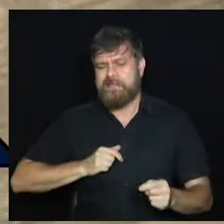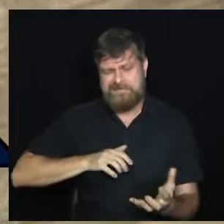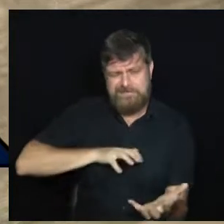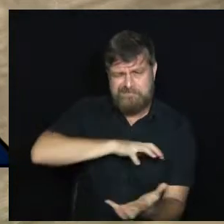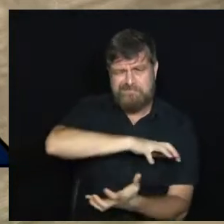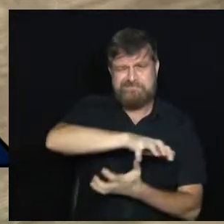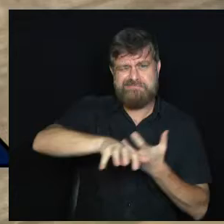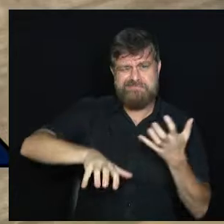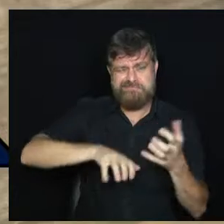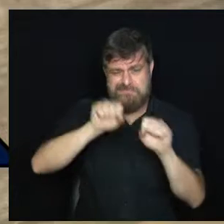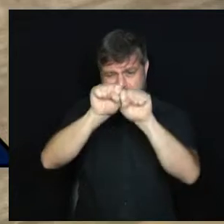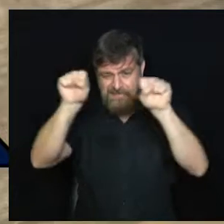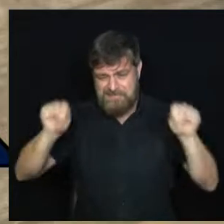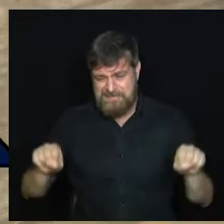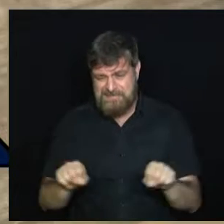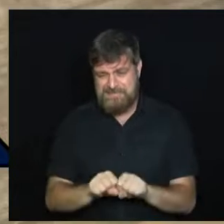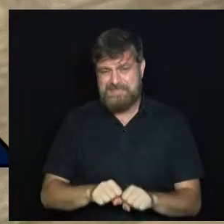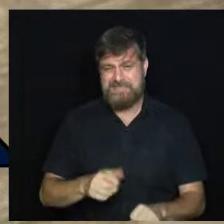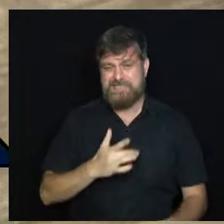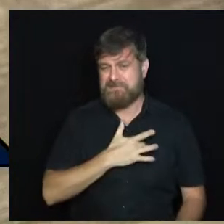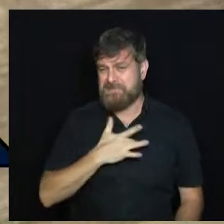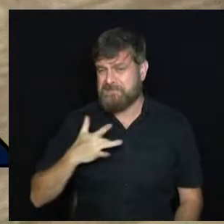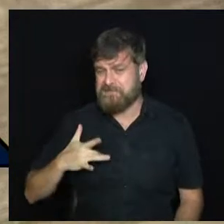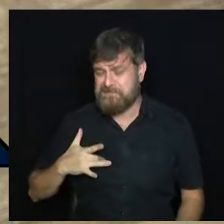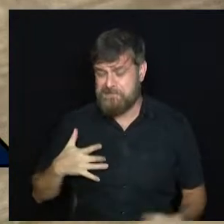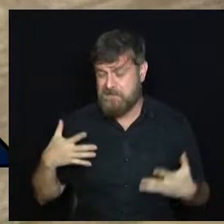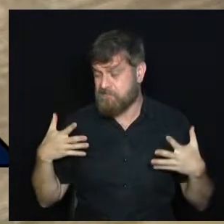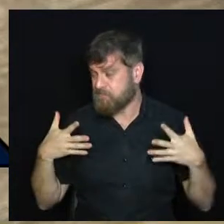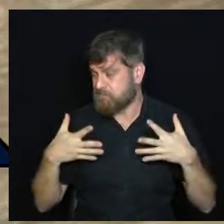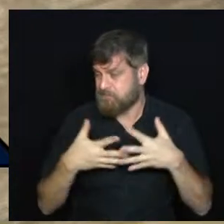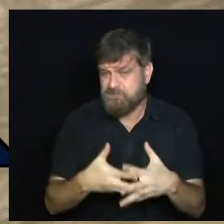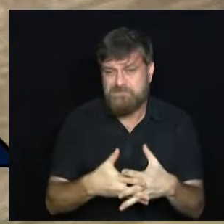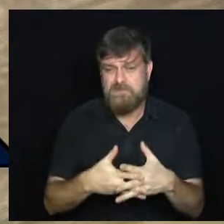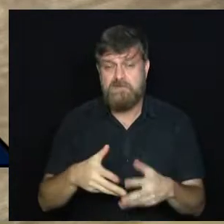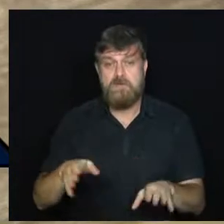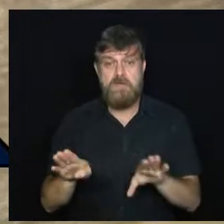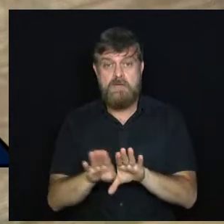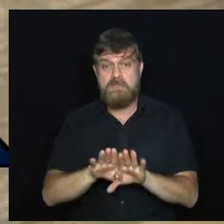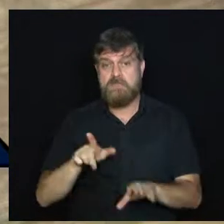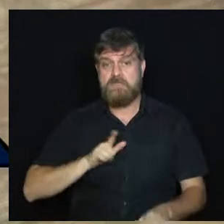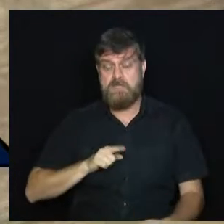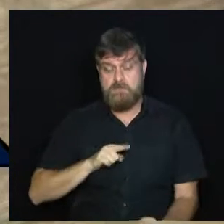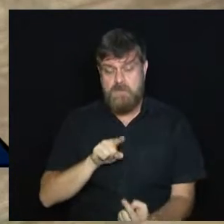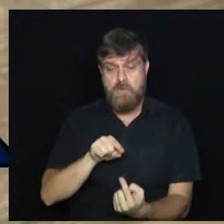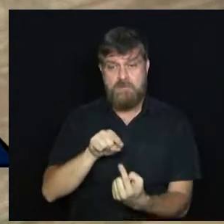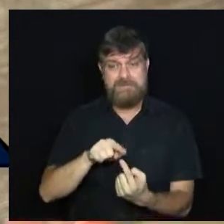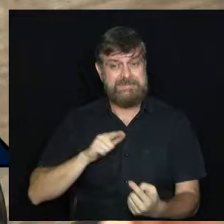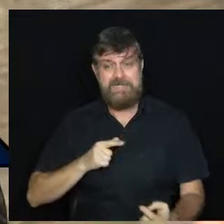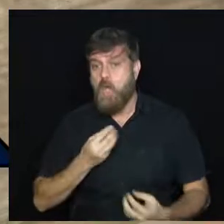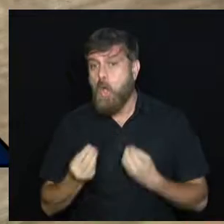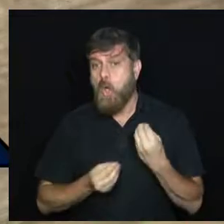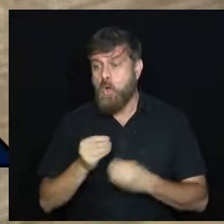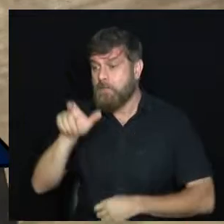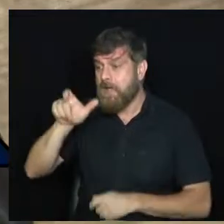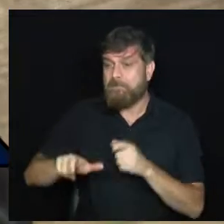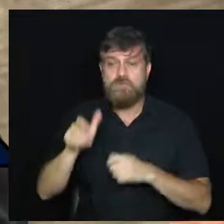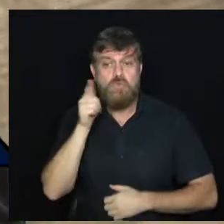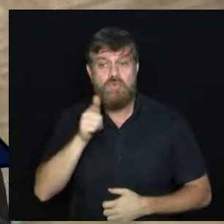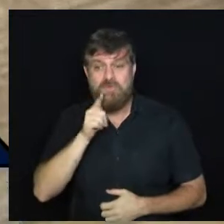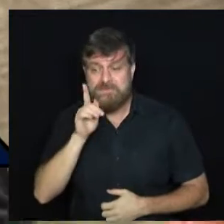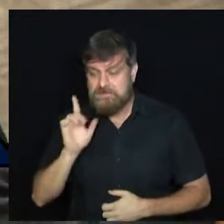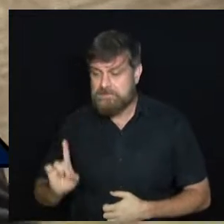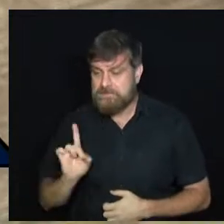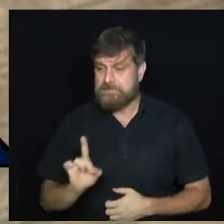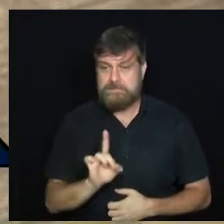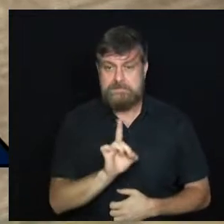dessa rede, né, uma desestruturação dos serviços, certamente também diz respeito à dificuldade de acesso dos usuários à atenção básica, porque afinal de